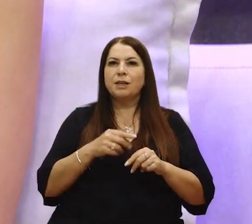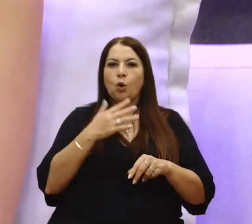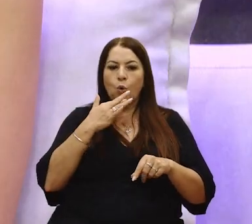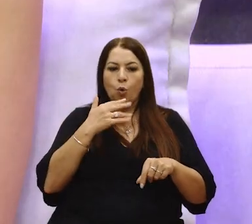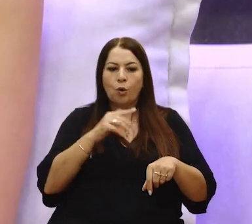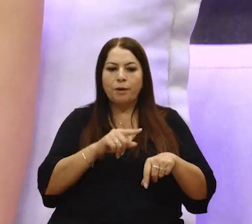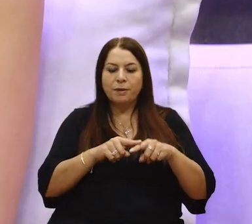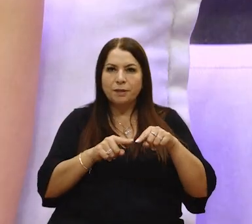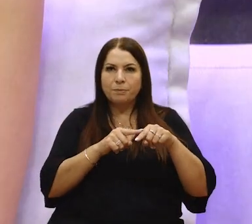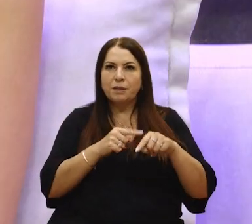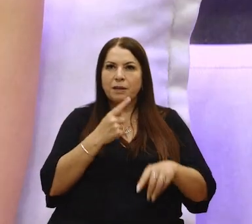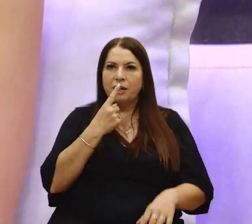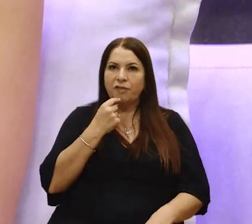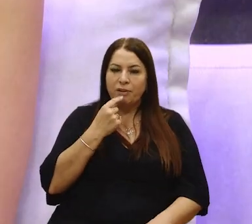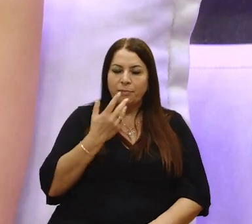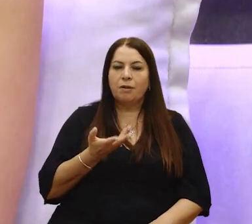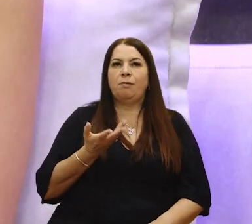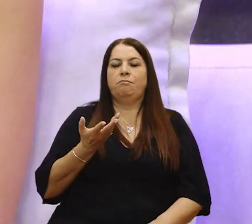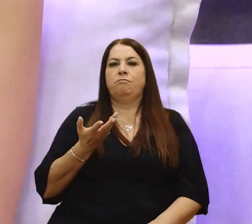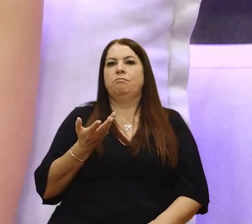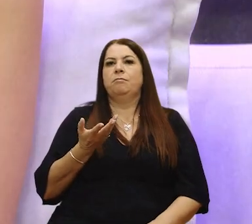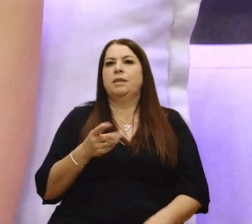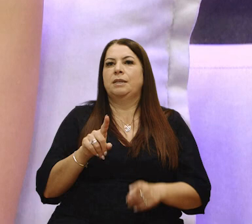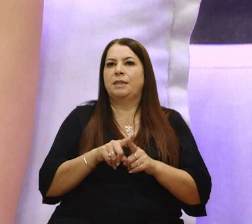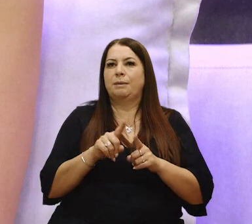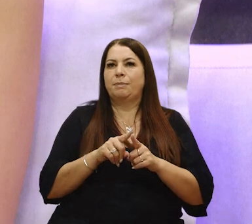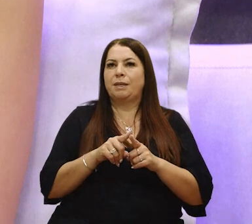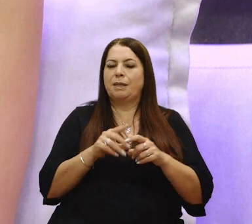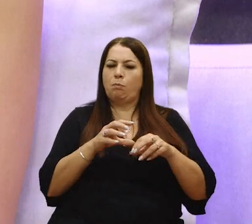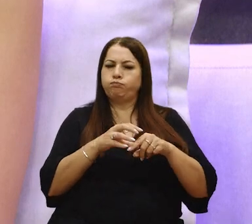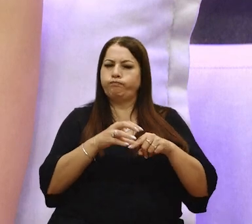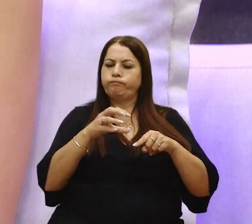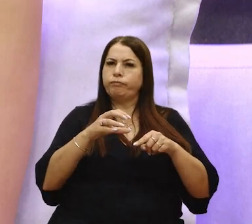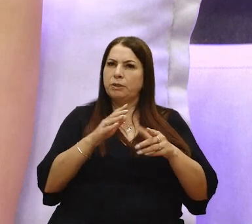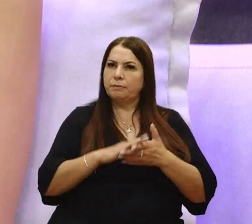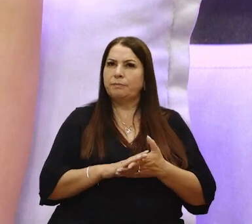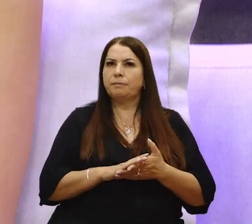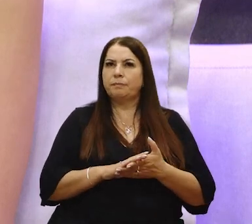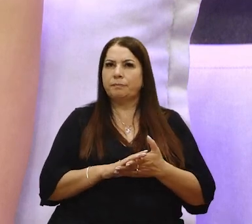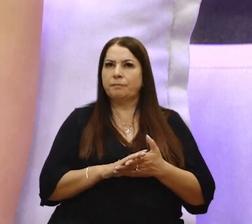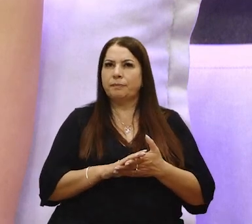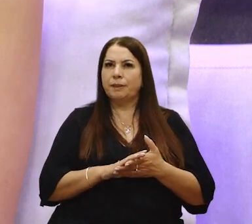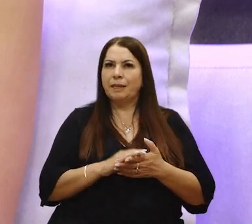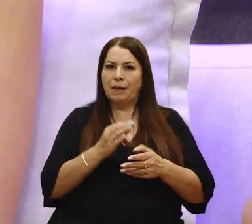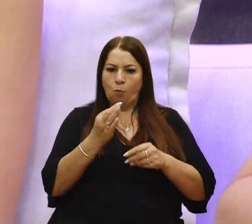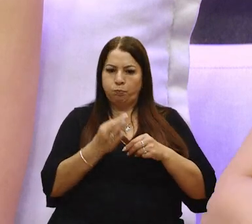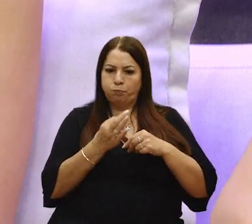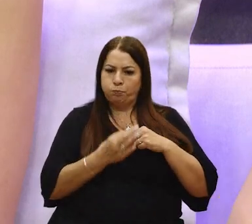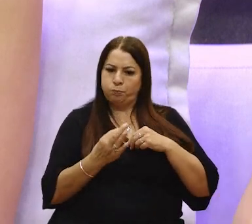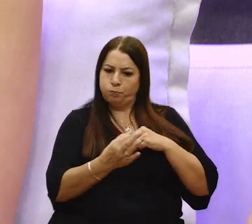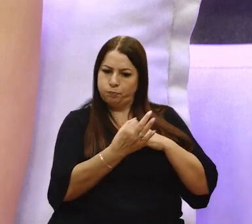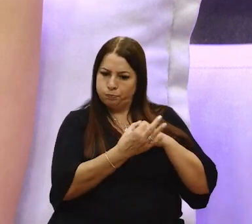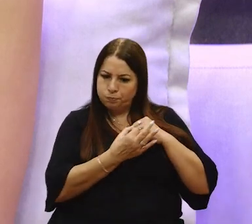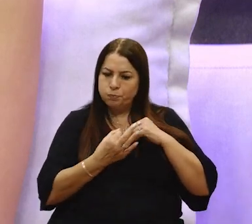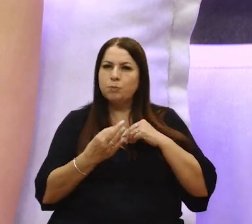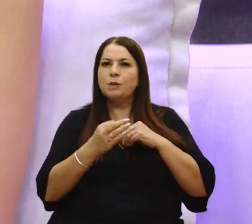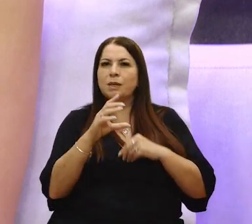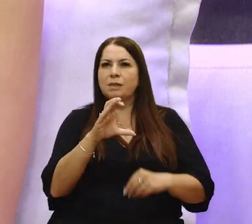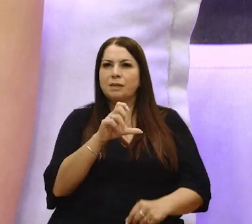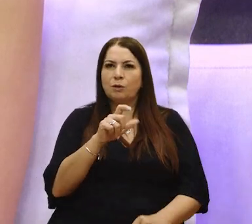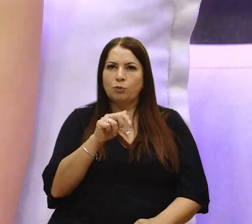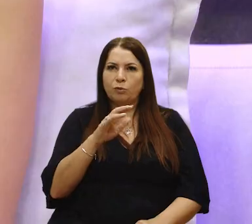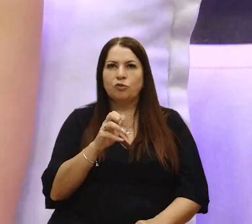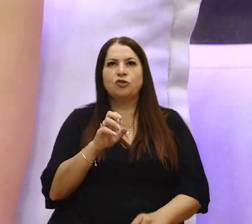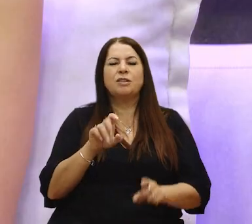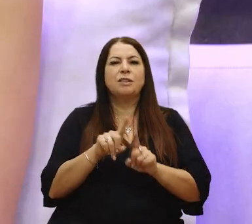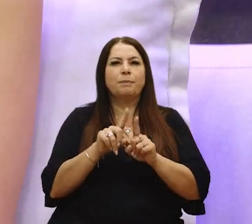sempre falando da coloração das minhas pernas, que eram muito avermelhadas, elas eram extremamente inchadas, a celulite Isso te